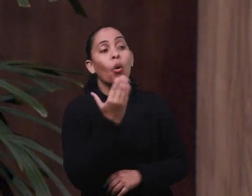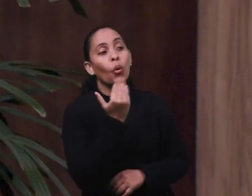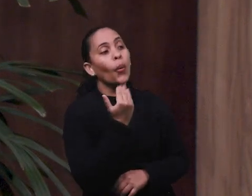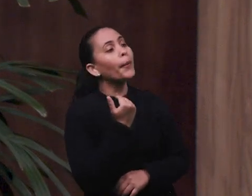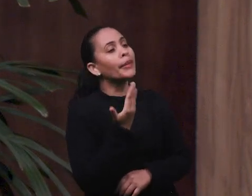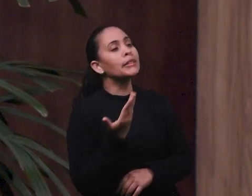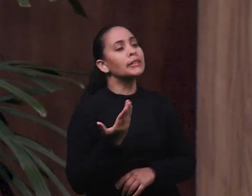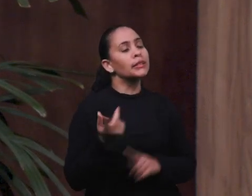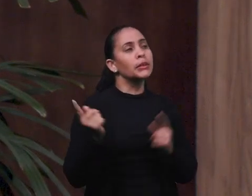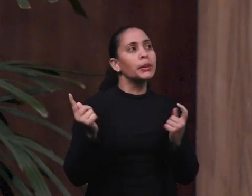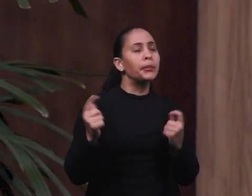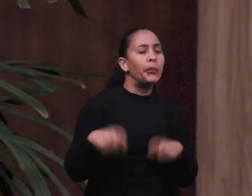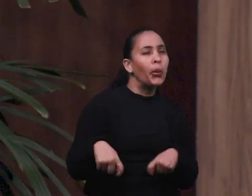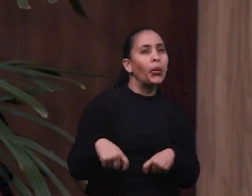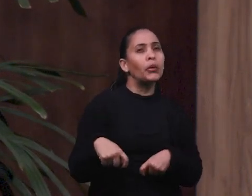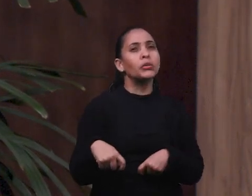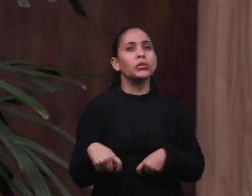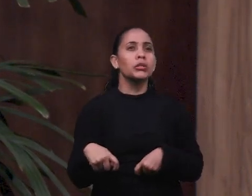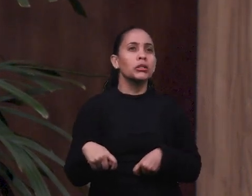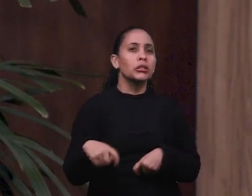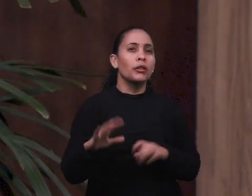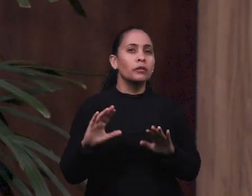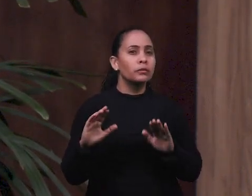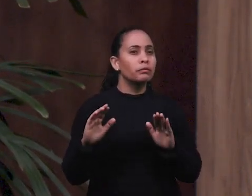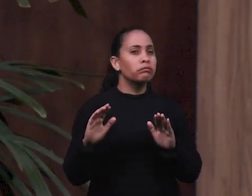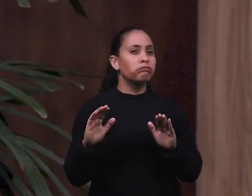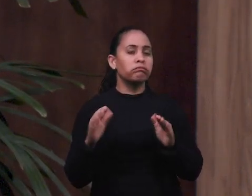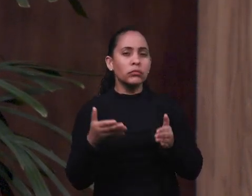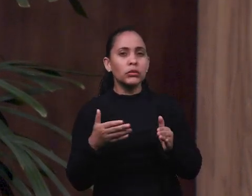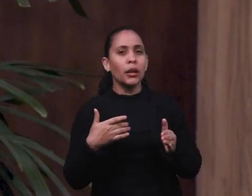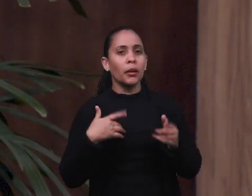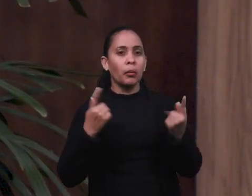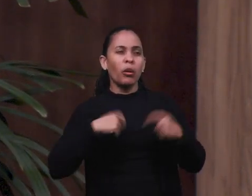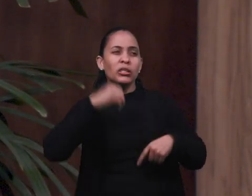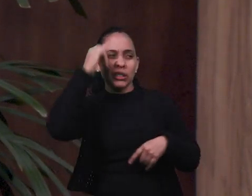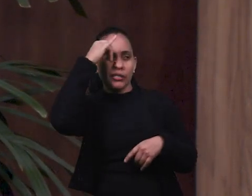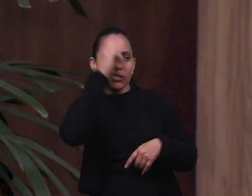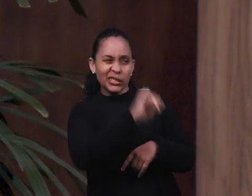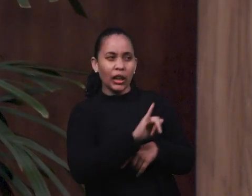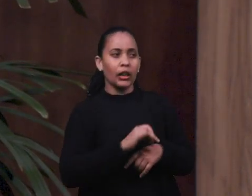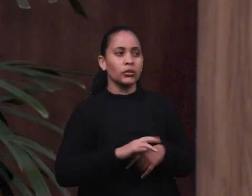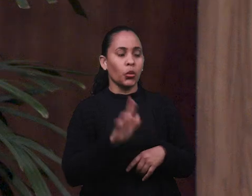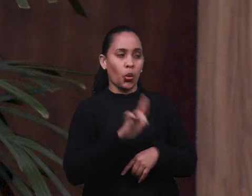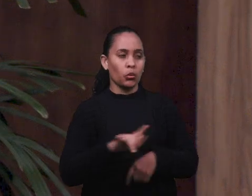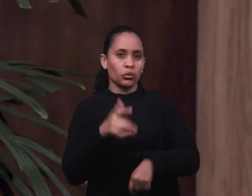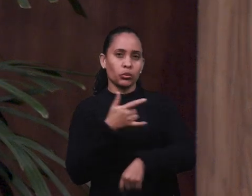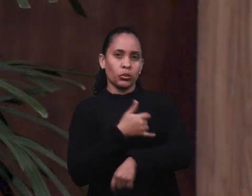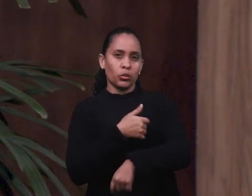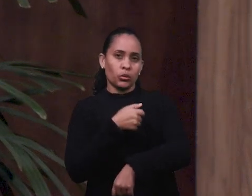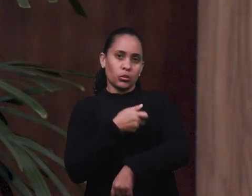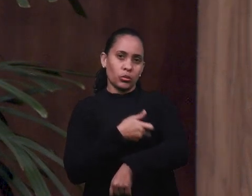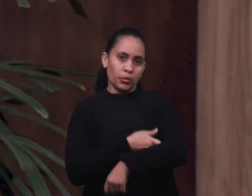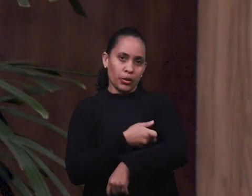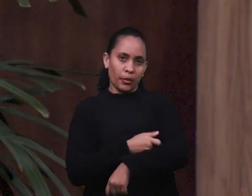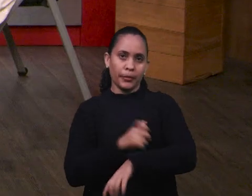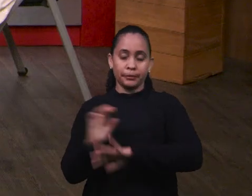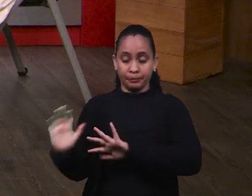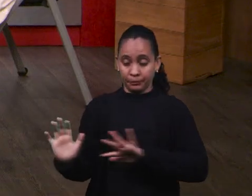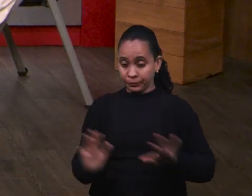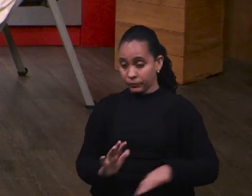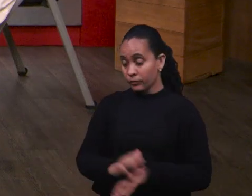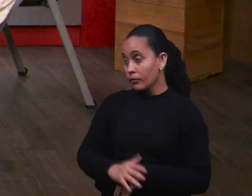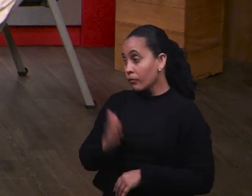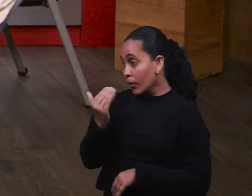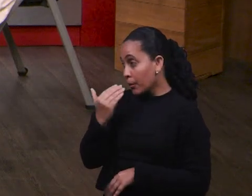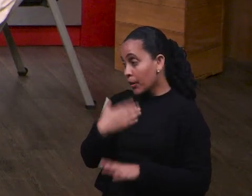alimento específico, assim, que deveria ser evitado com o uso desse medicamento? Os